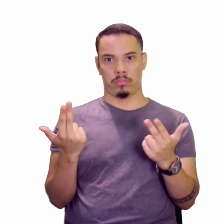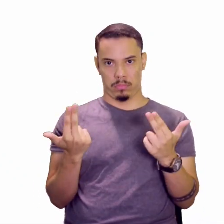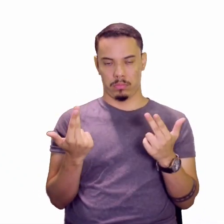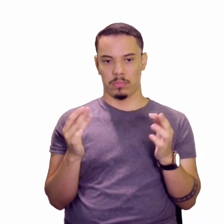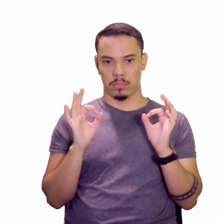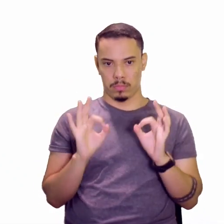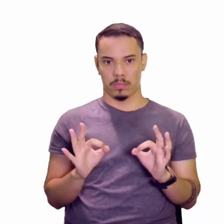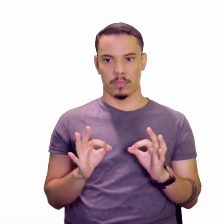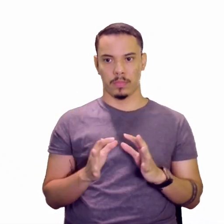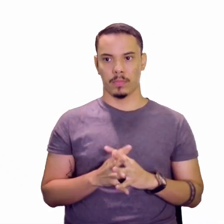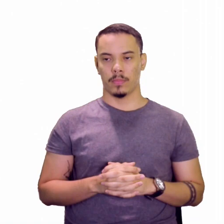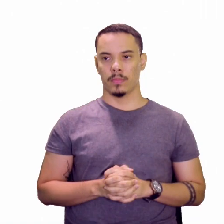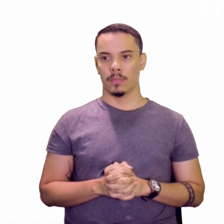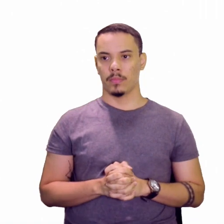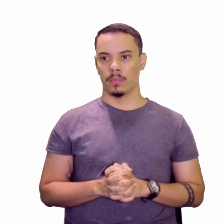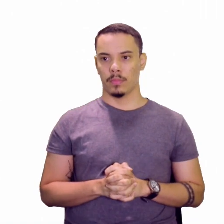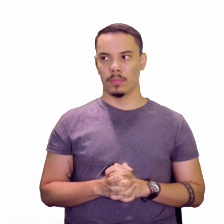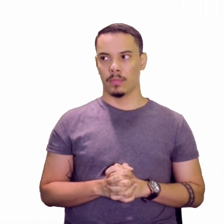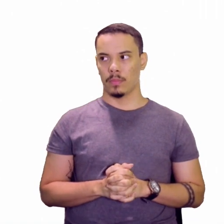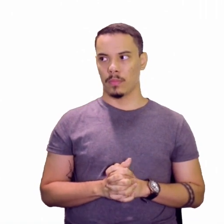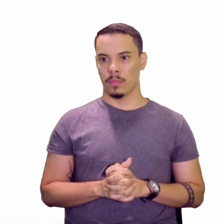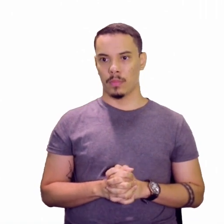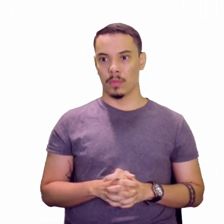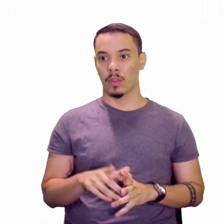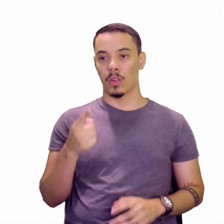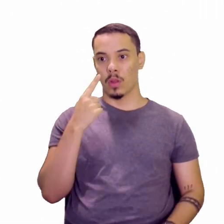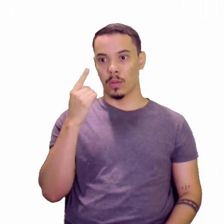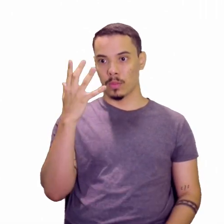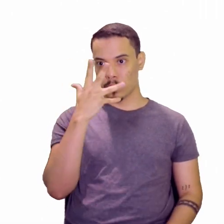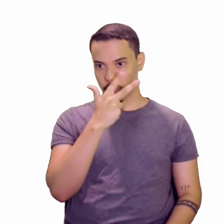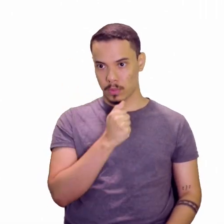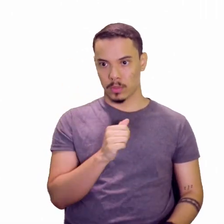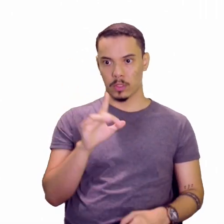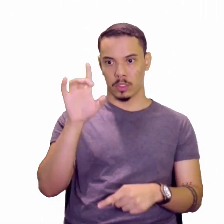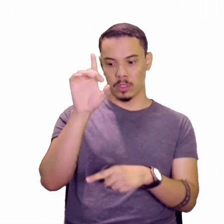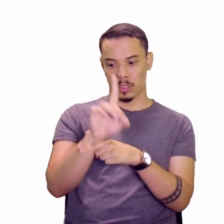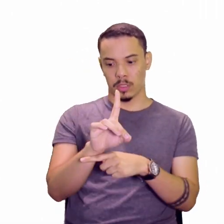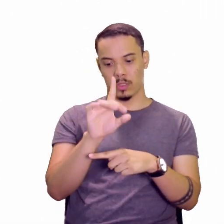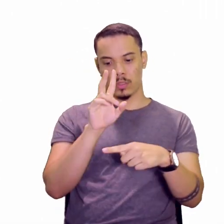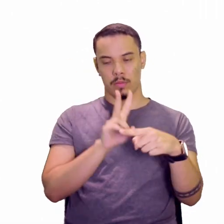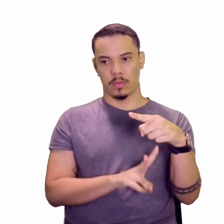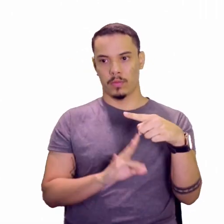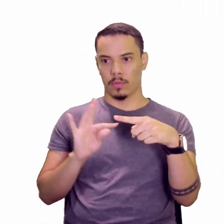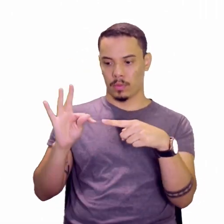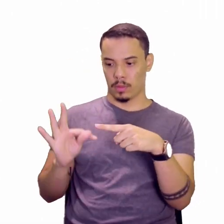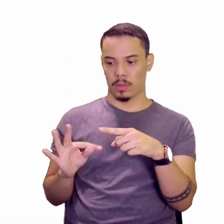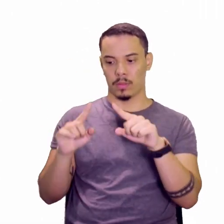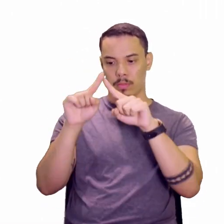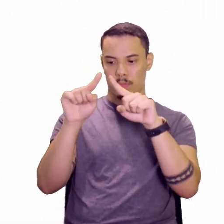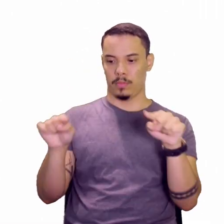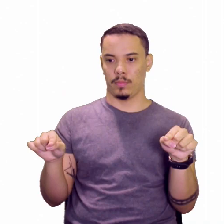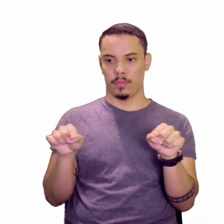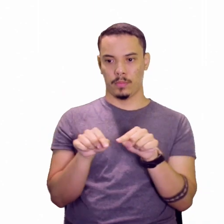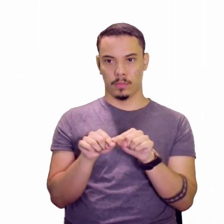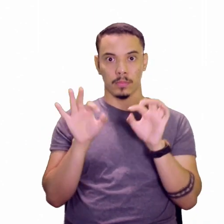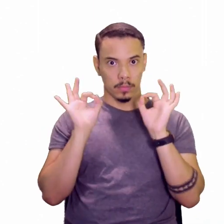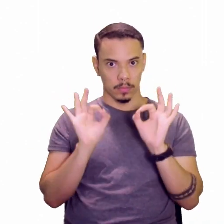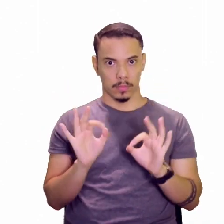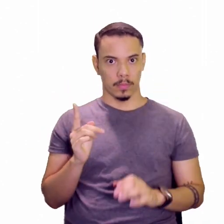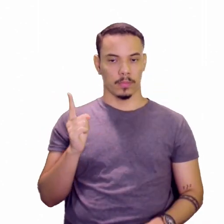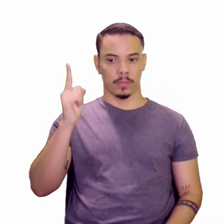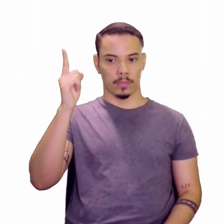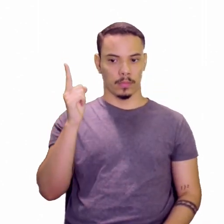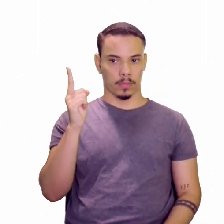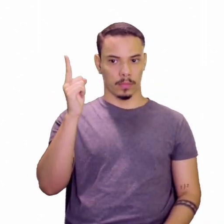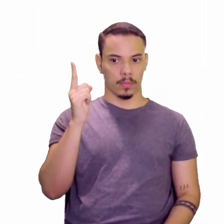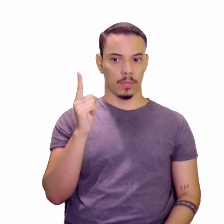manipulando, ok? Olha lá a relação, ó, que bonitinha. Distância, velocidade, tempo, nosso triângulo ali, ok?